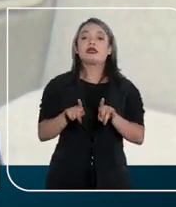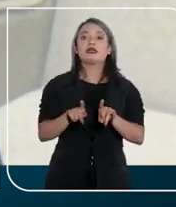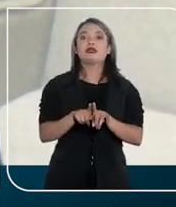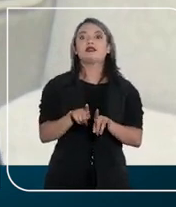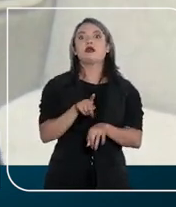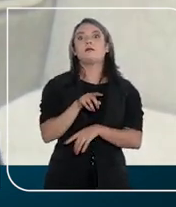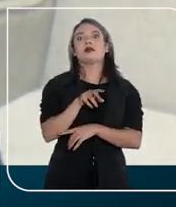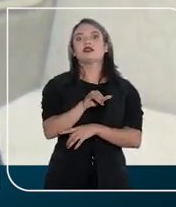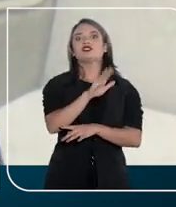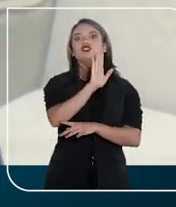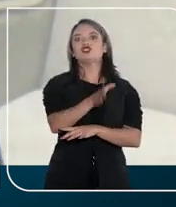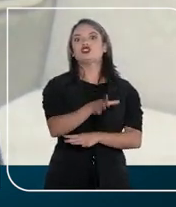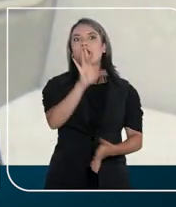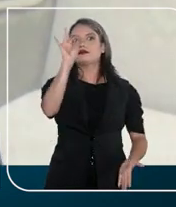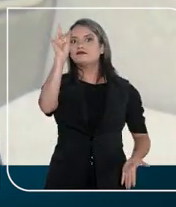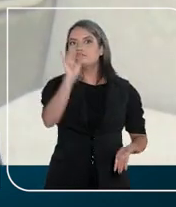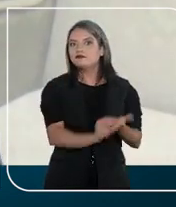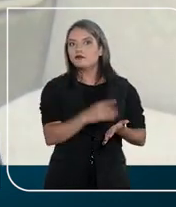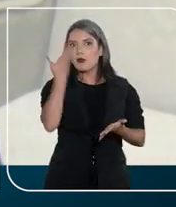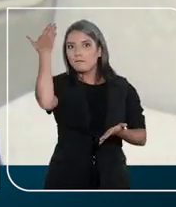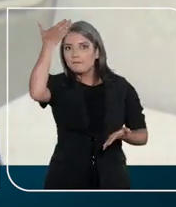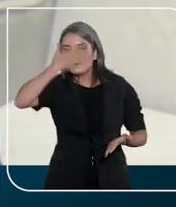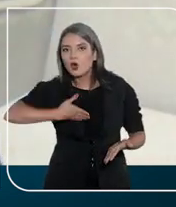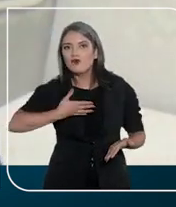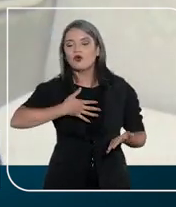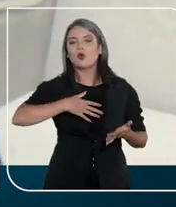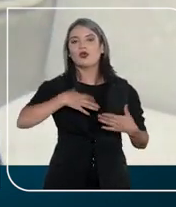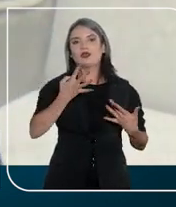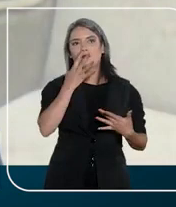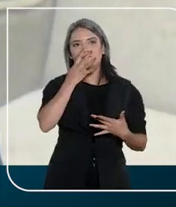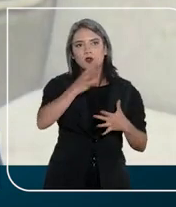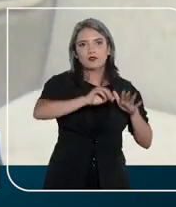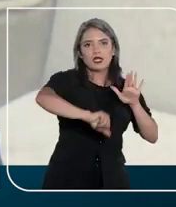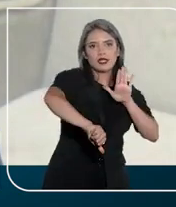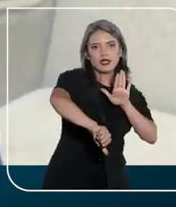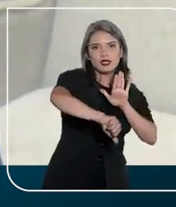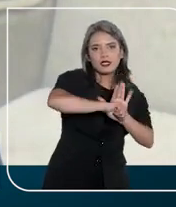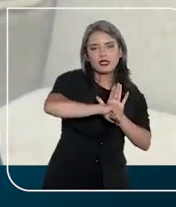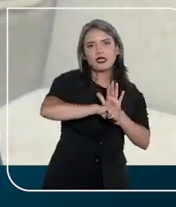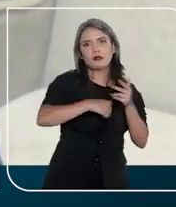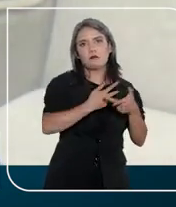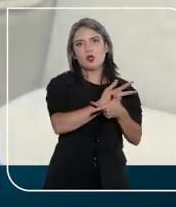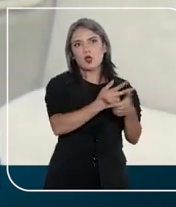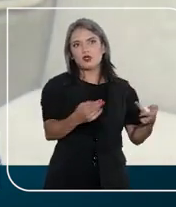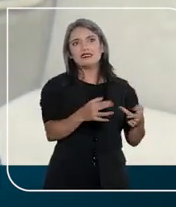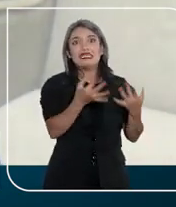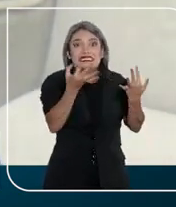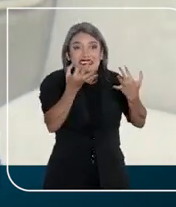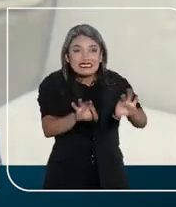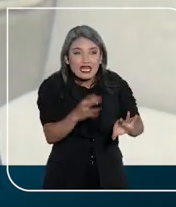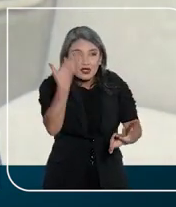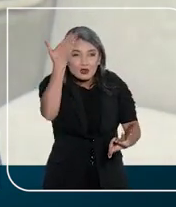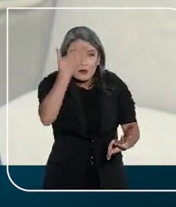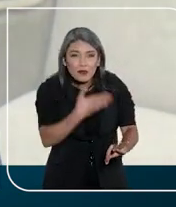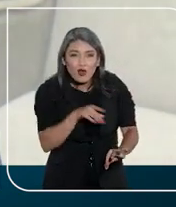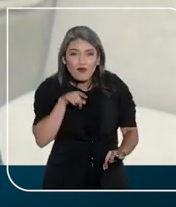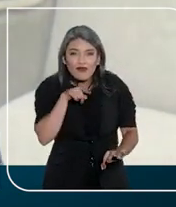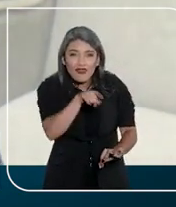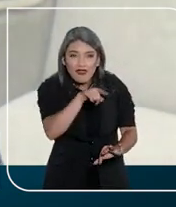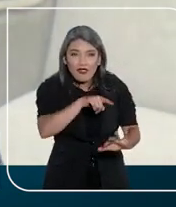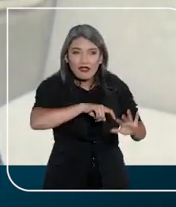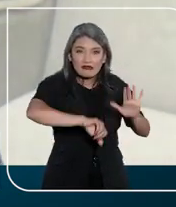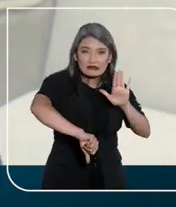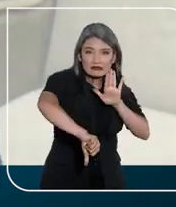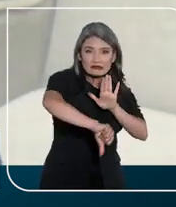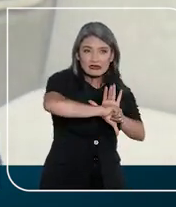consolidadas, né? Então, condenações criminais, né? Situações em que já não há dúvida quanto ao cometimento